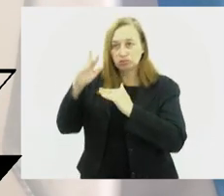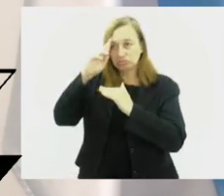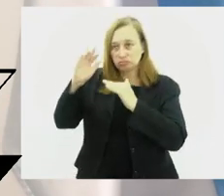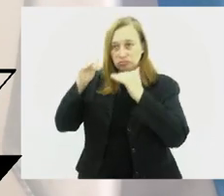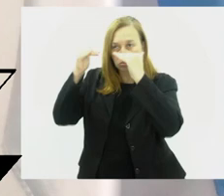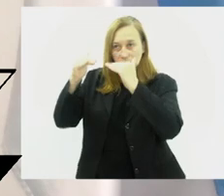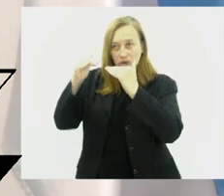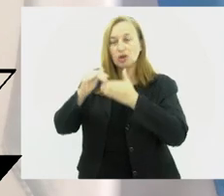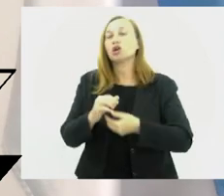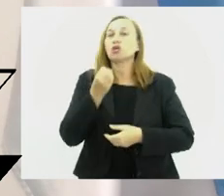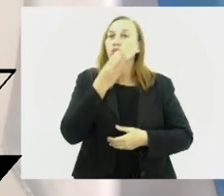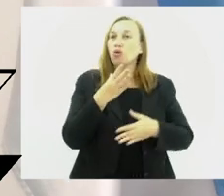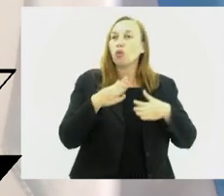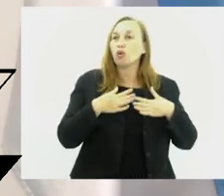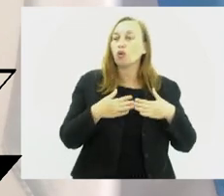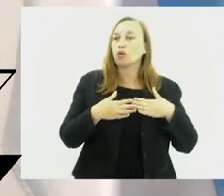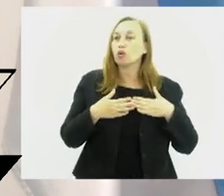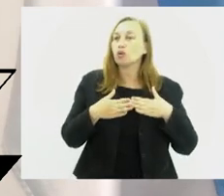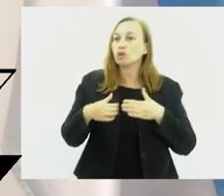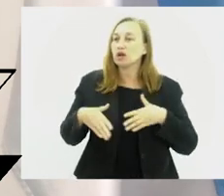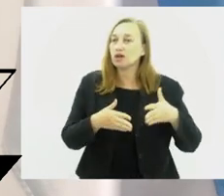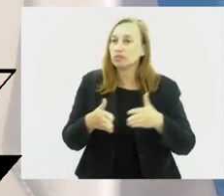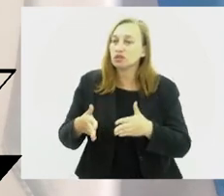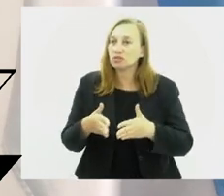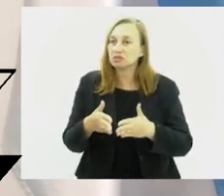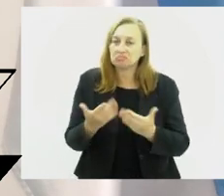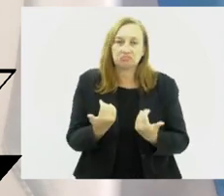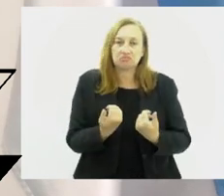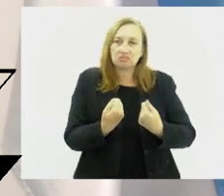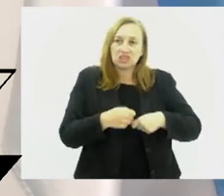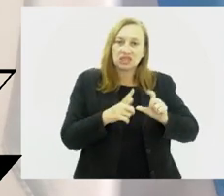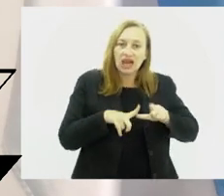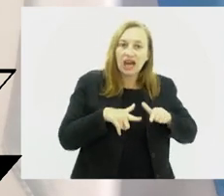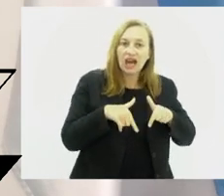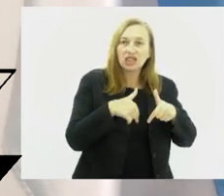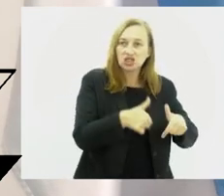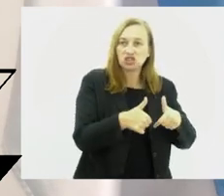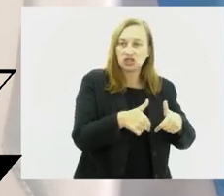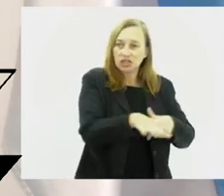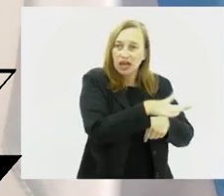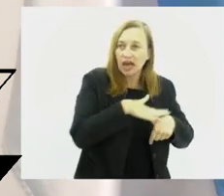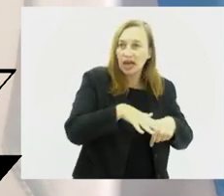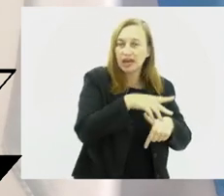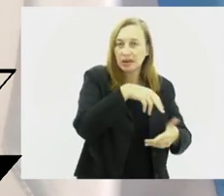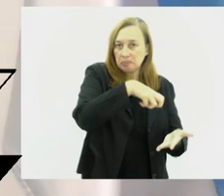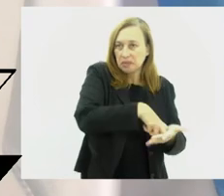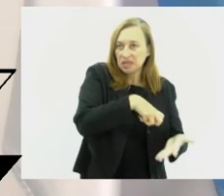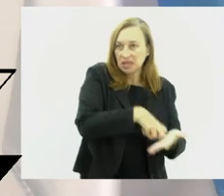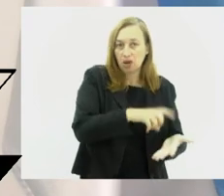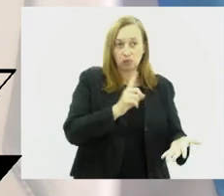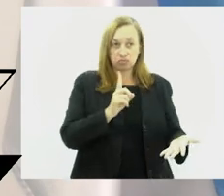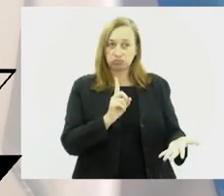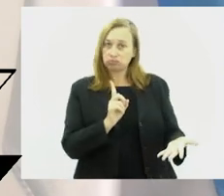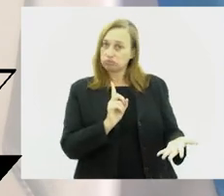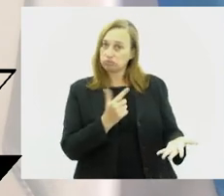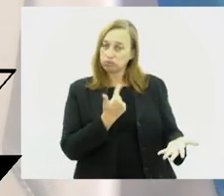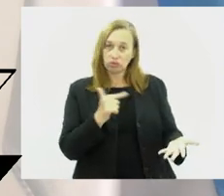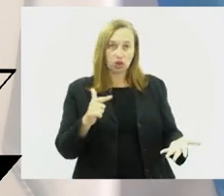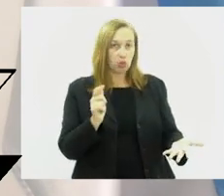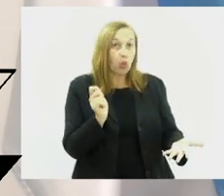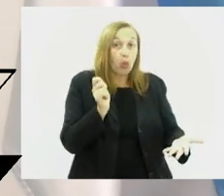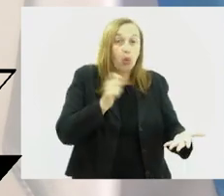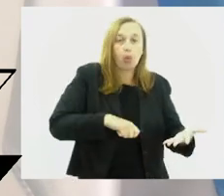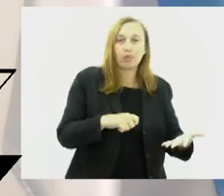bom caminho, sem adentrar no tipo penal, porque aí definitivamente a gente não tem competência para isso, mas é estabelecer algo